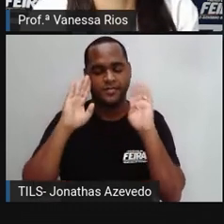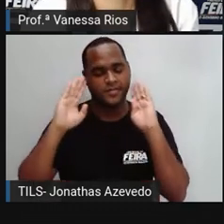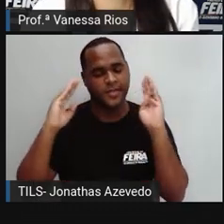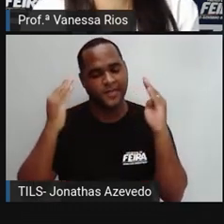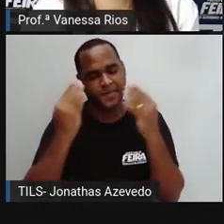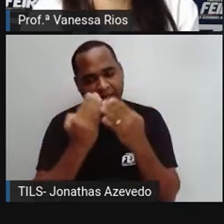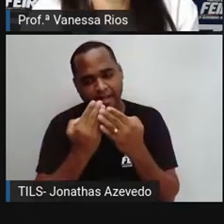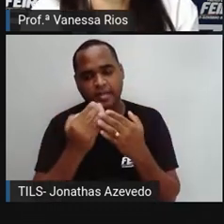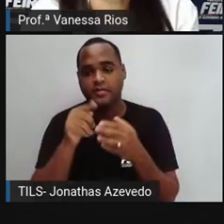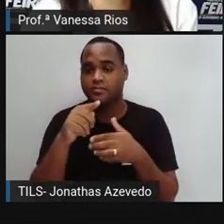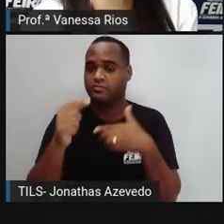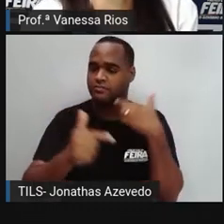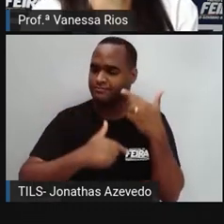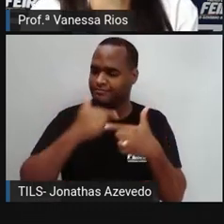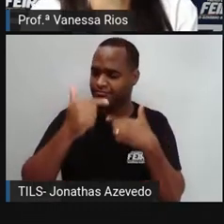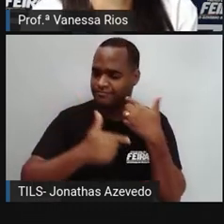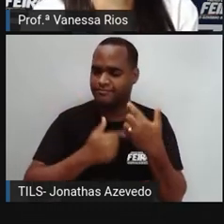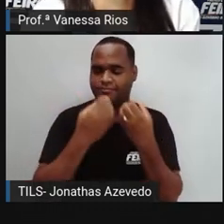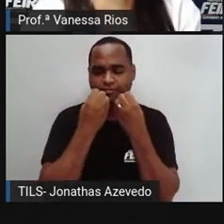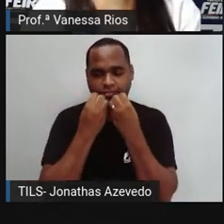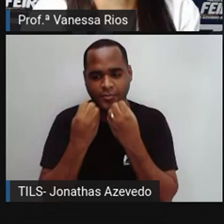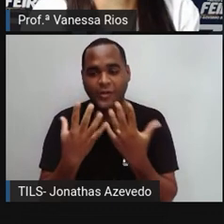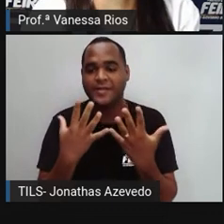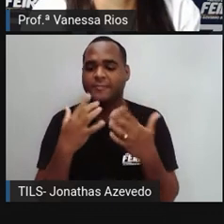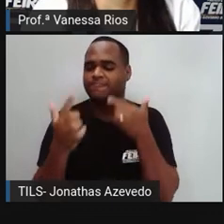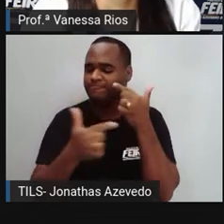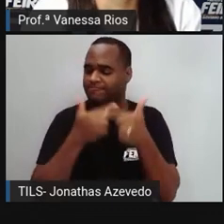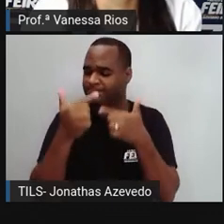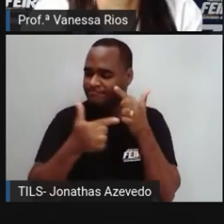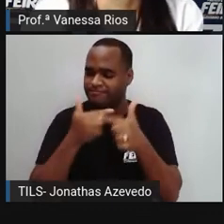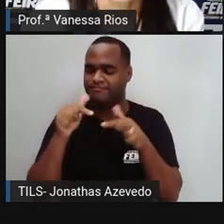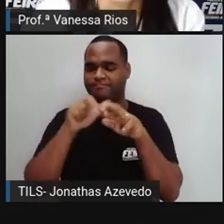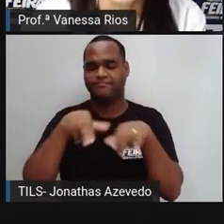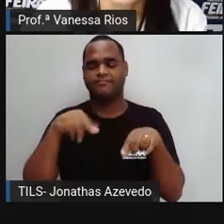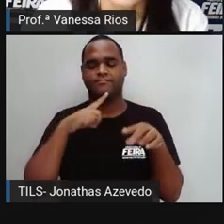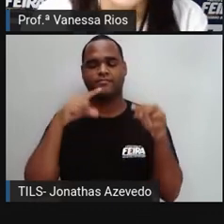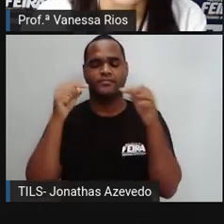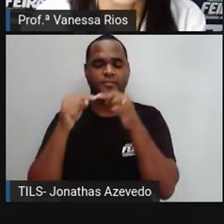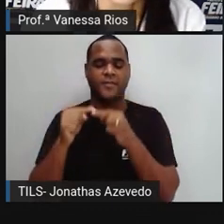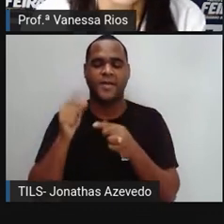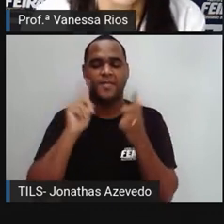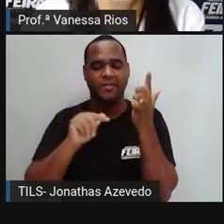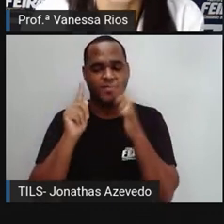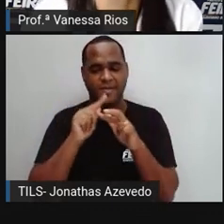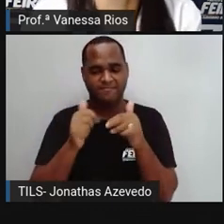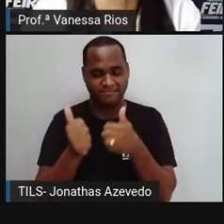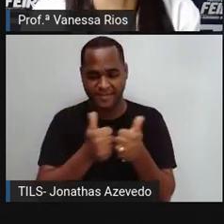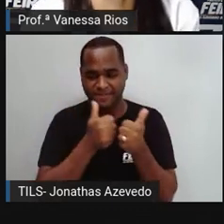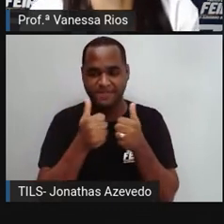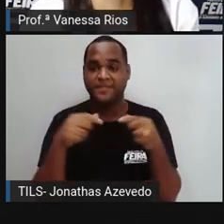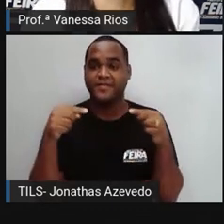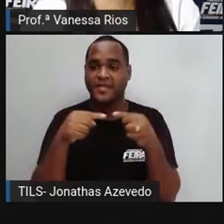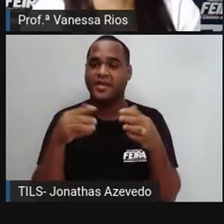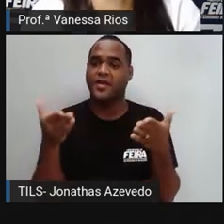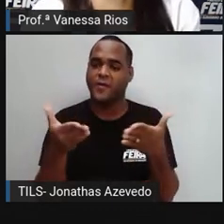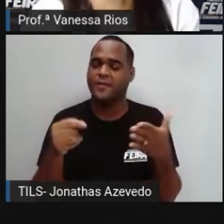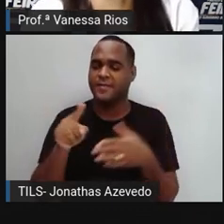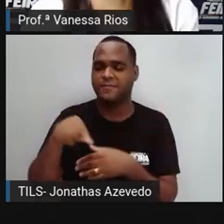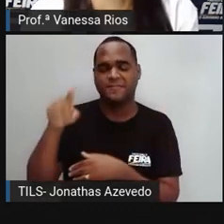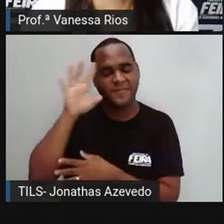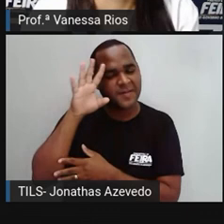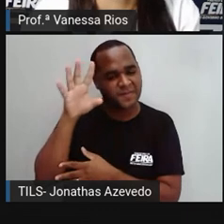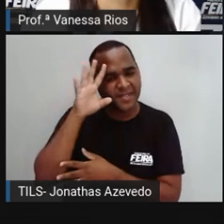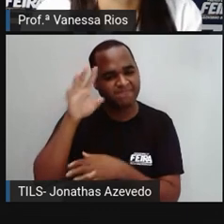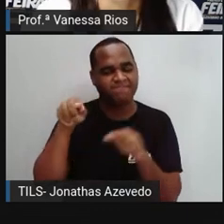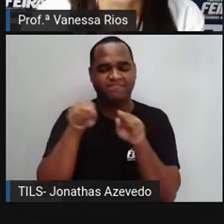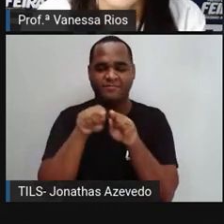e se nós trabalhamos para que os nossos objetivos sejam alcançados. O momento agora, além da reflexão, é